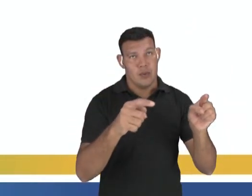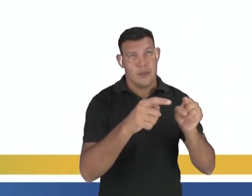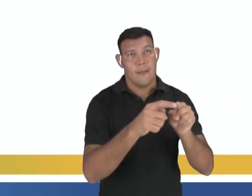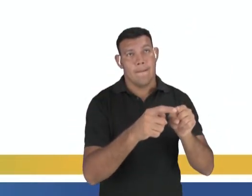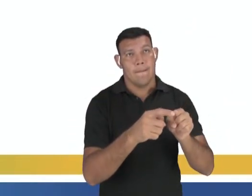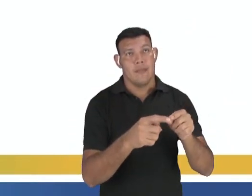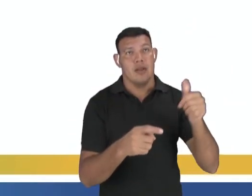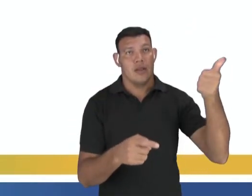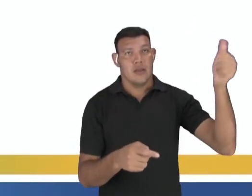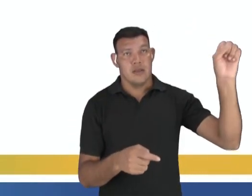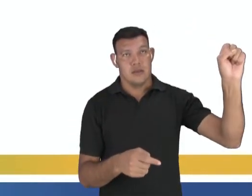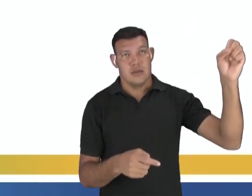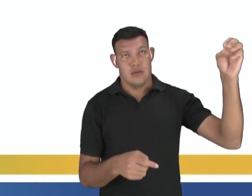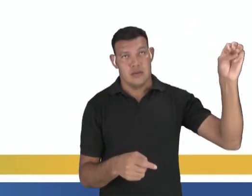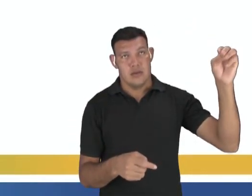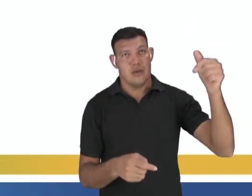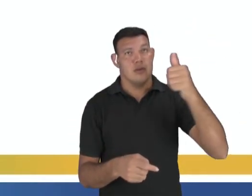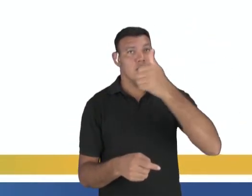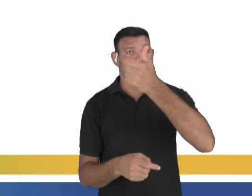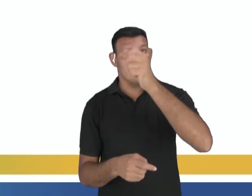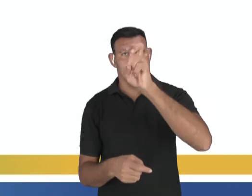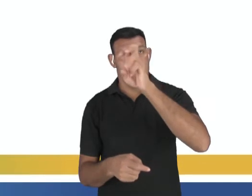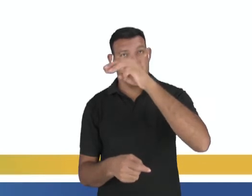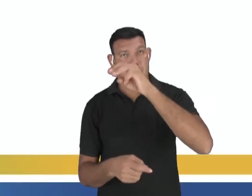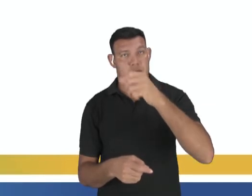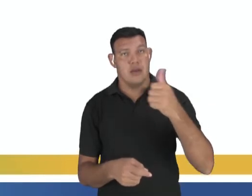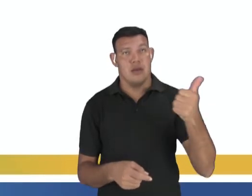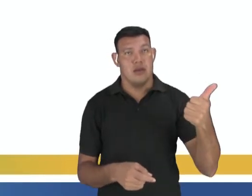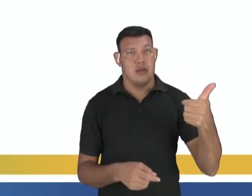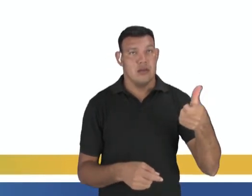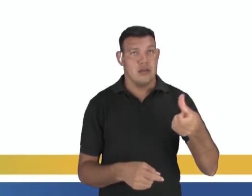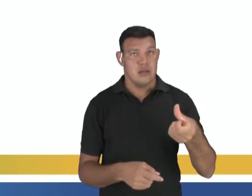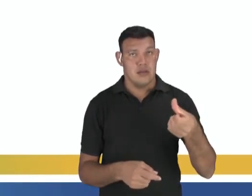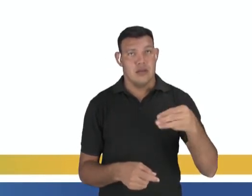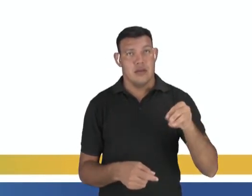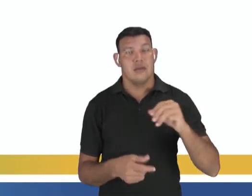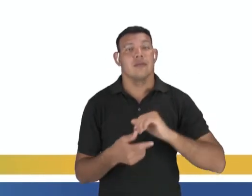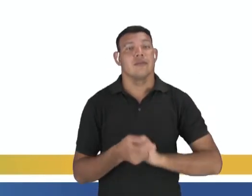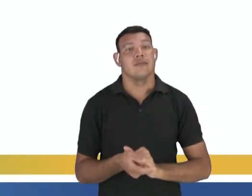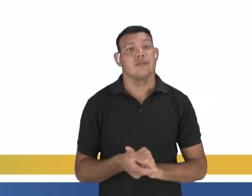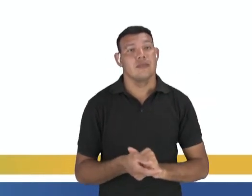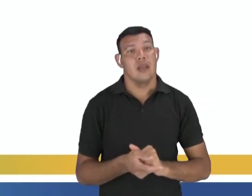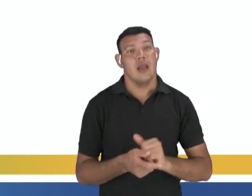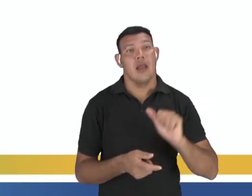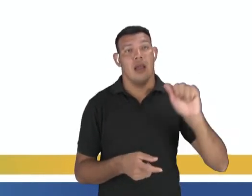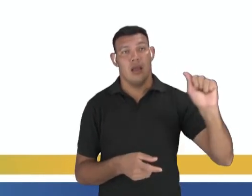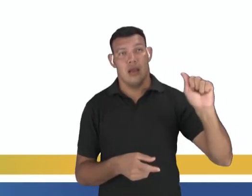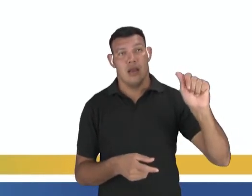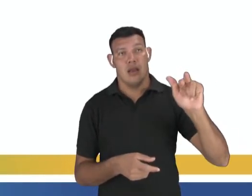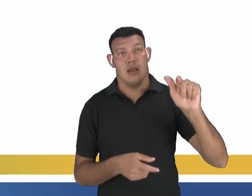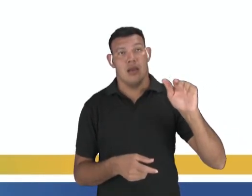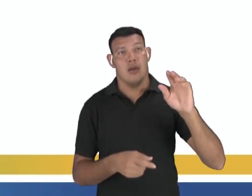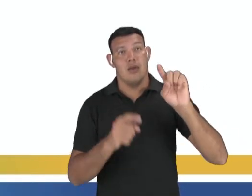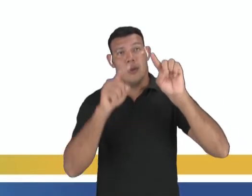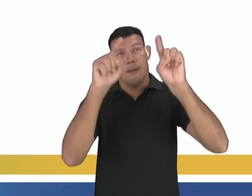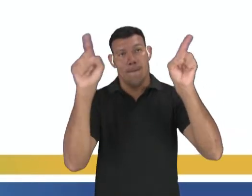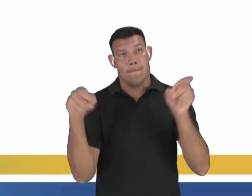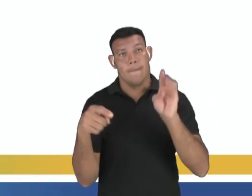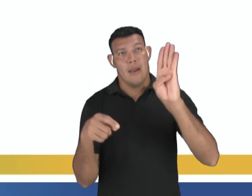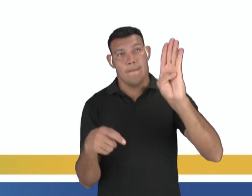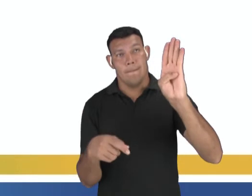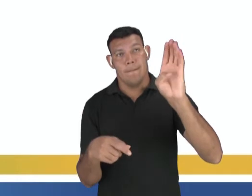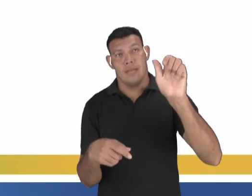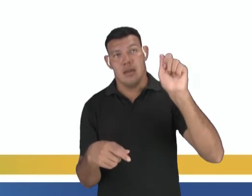no caso, aí olha o que vai acontecer. A área do trapézio, como eu já falei da fórmula, né, nós vamos ter que a área dele vai ser 18 mais